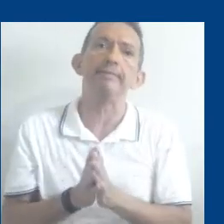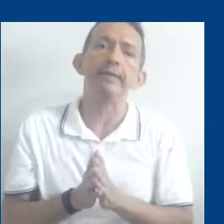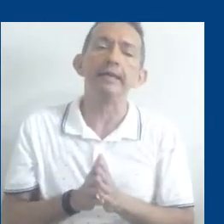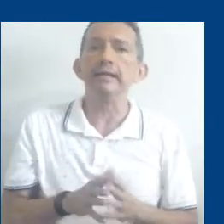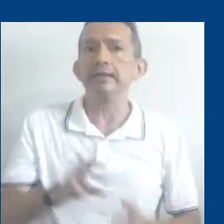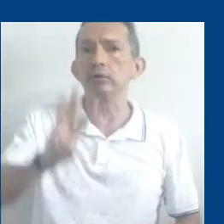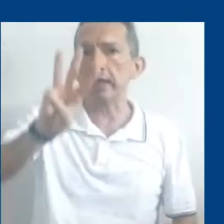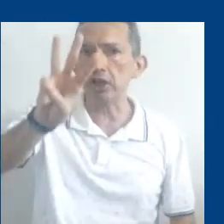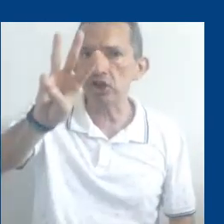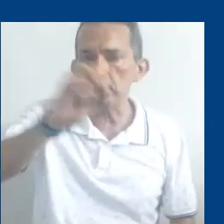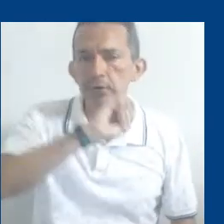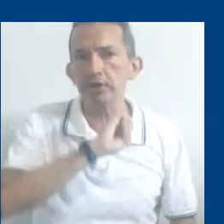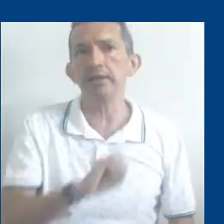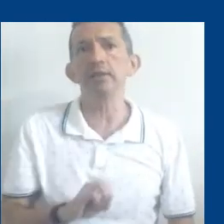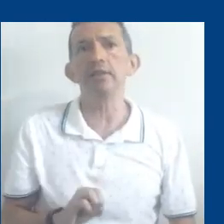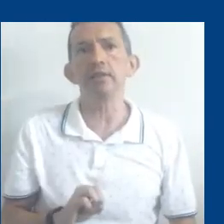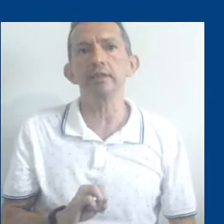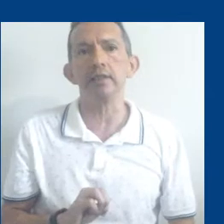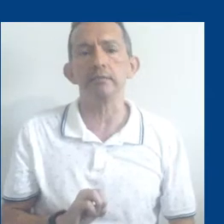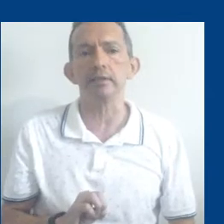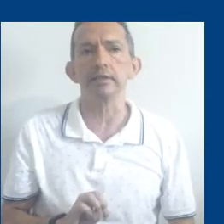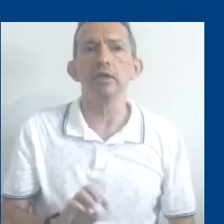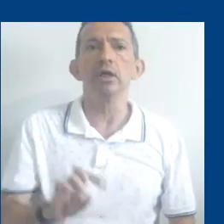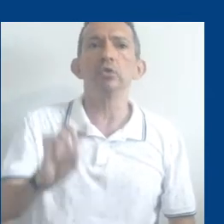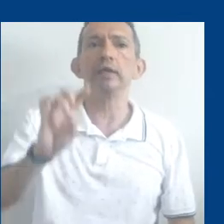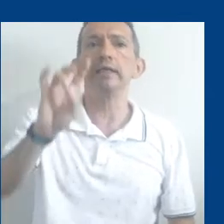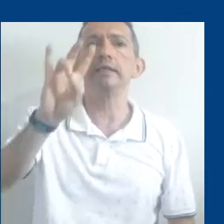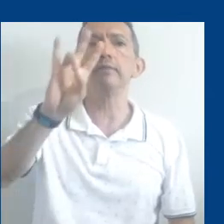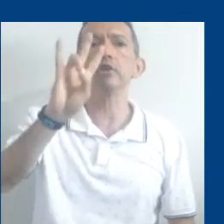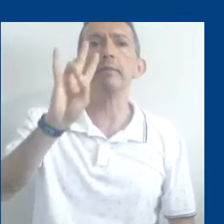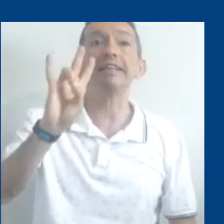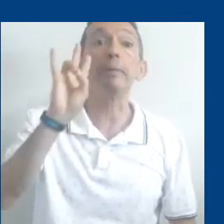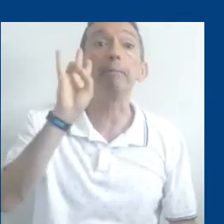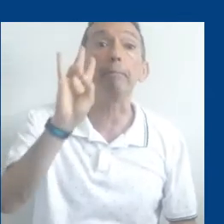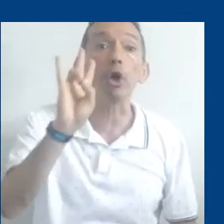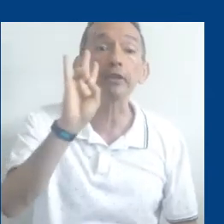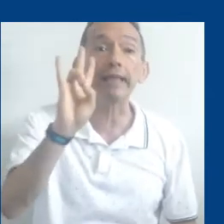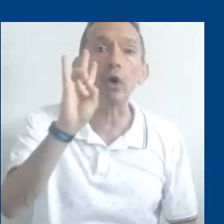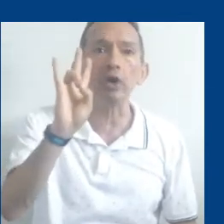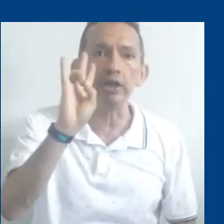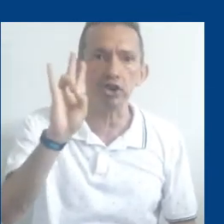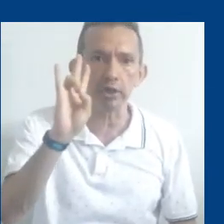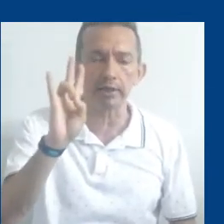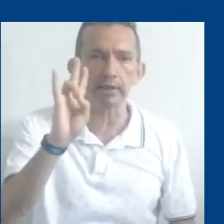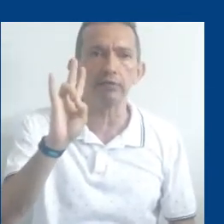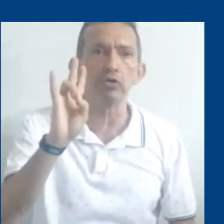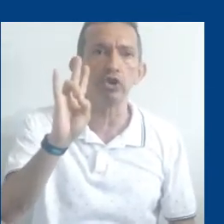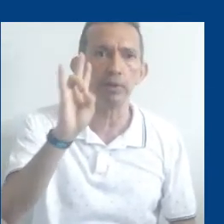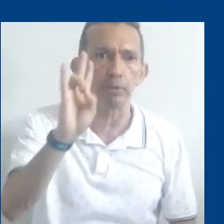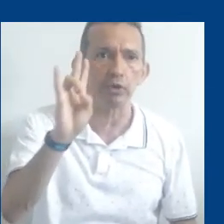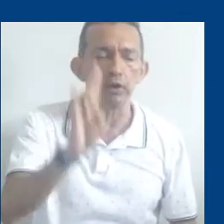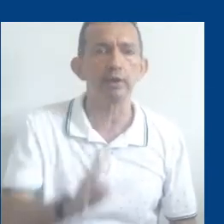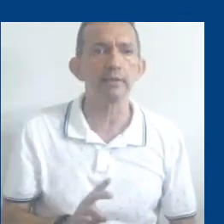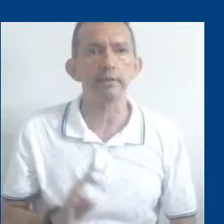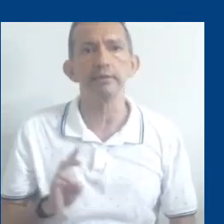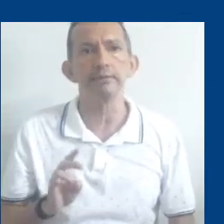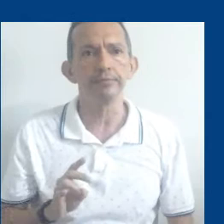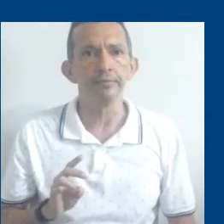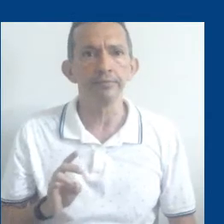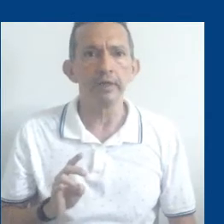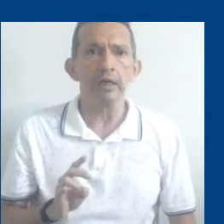lisossômicas, são três tipos de enzimas. E tem enzimas chamadas de proteolíticas, que vão digerir